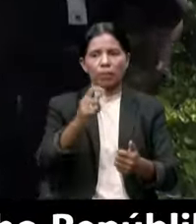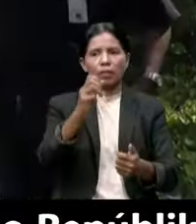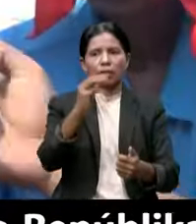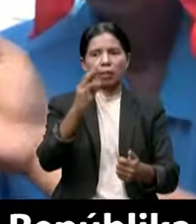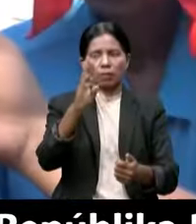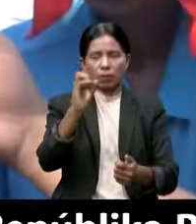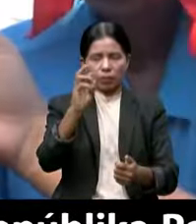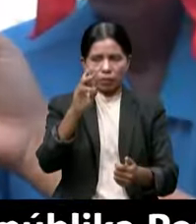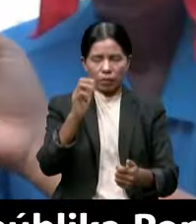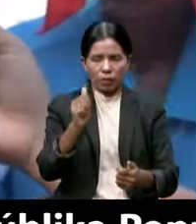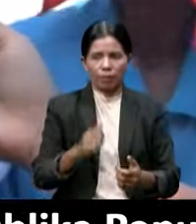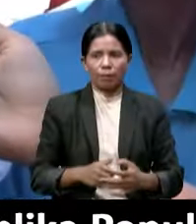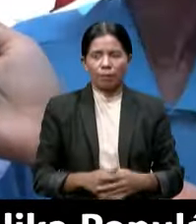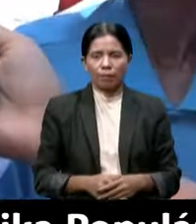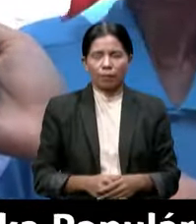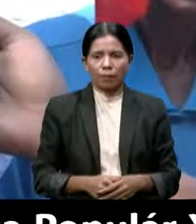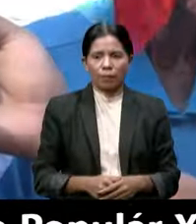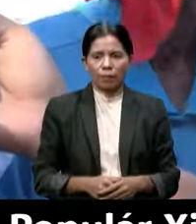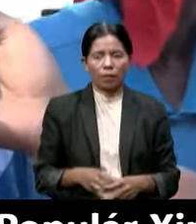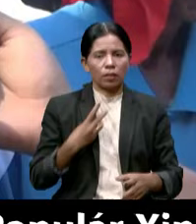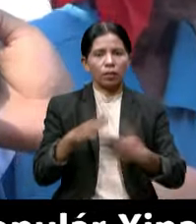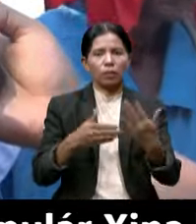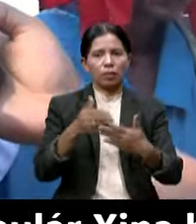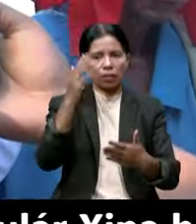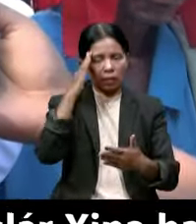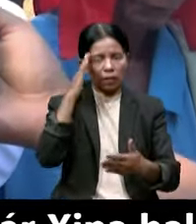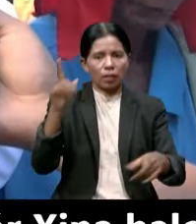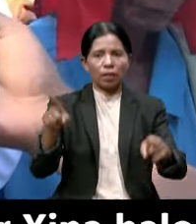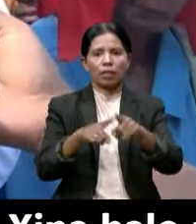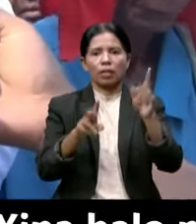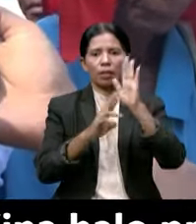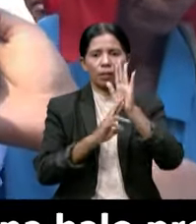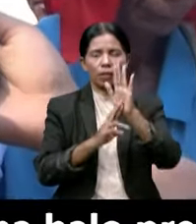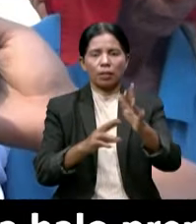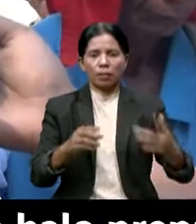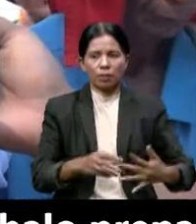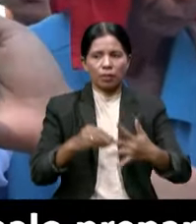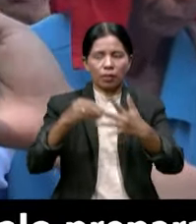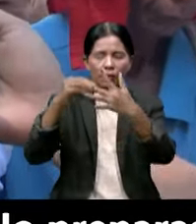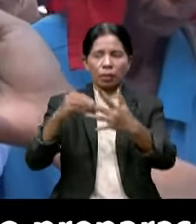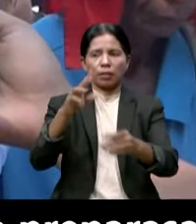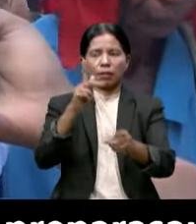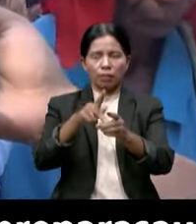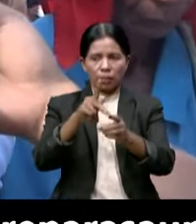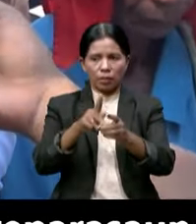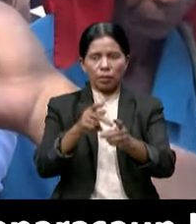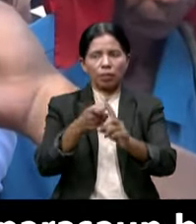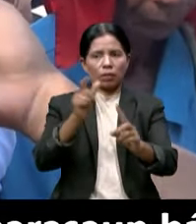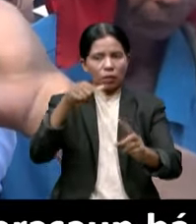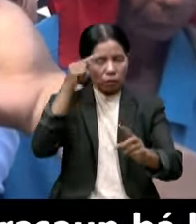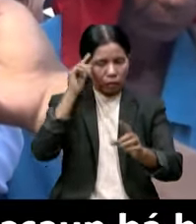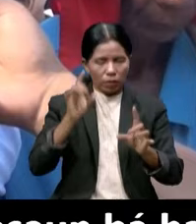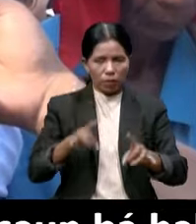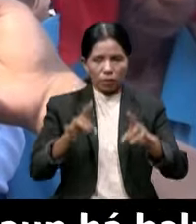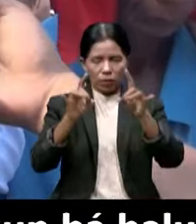South Coast and the Minister has hosted the visit. Oto apene, Sr. Steve Brooks, anessa representante especial ba assunto Greater Sunrise, husi governo Australia